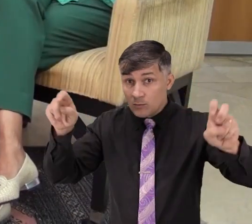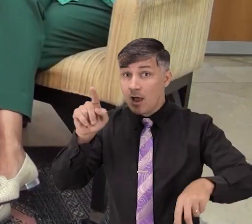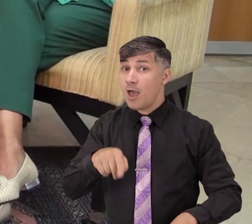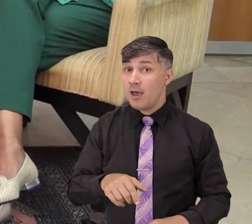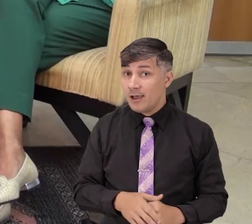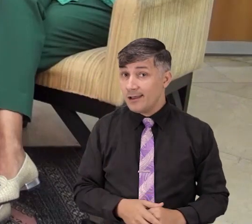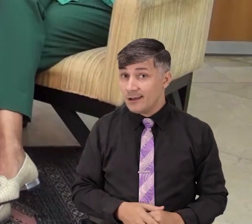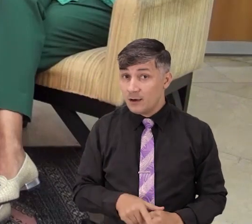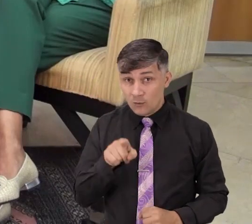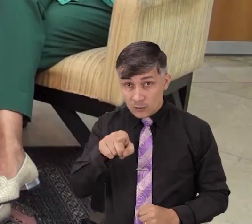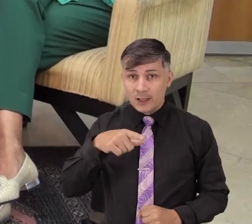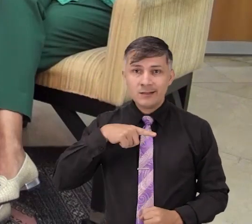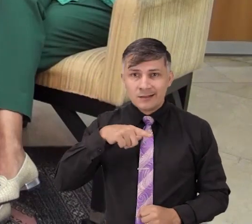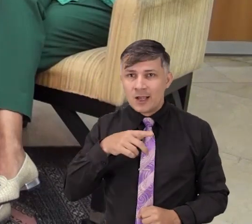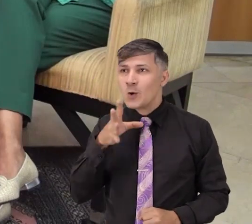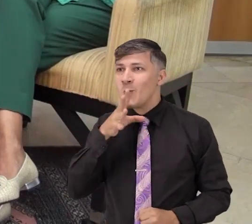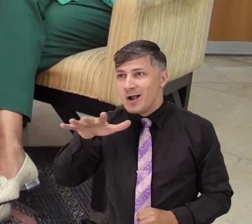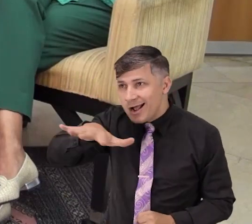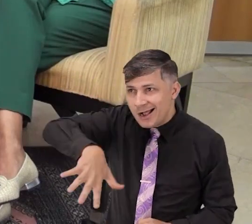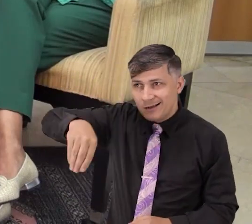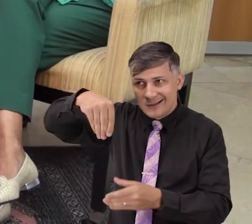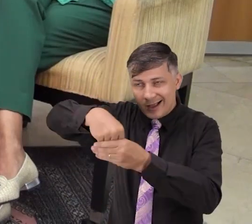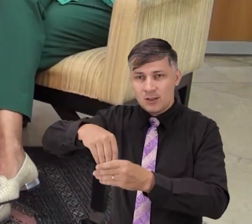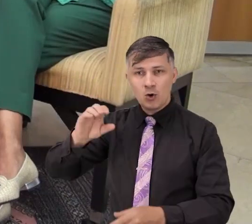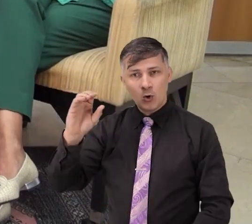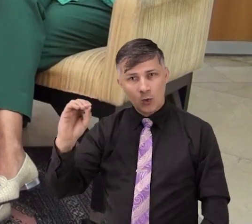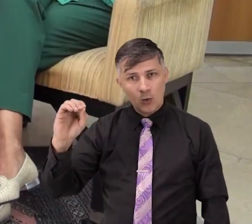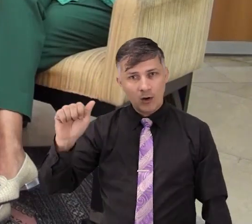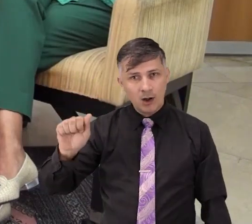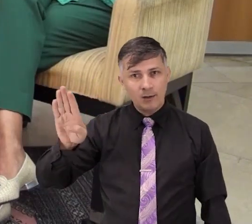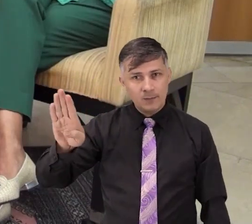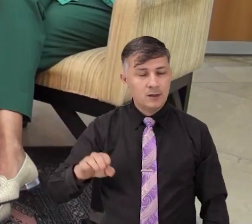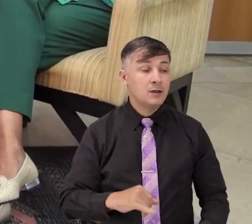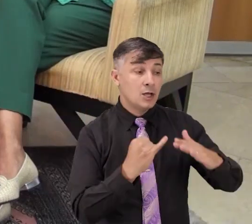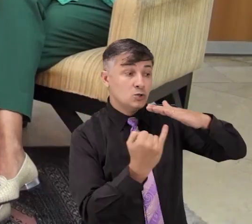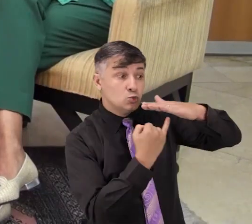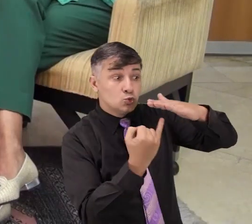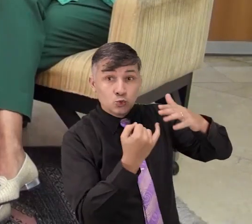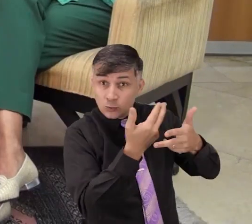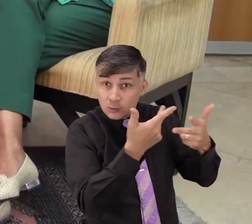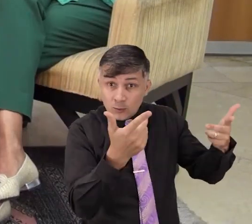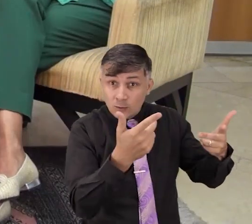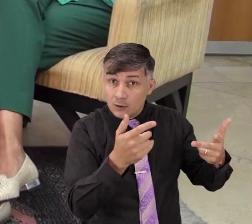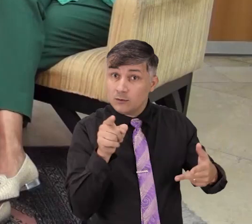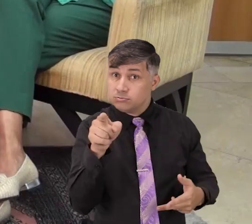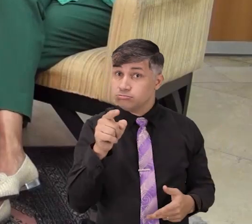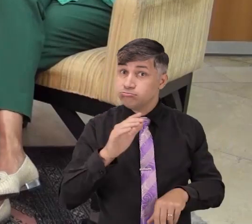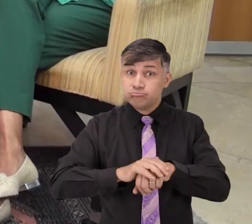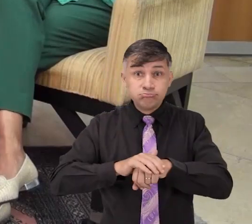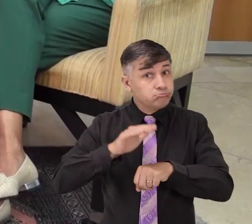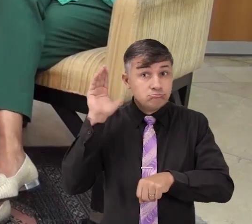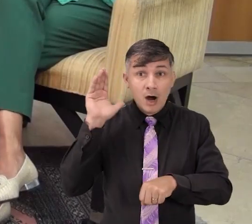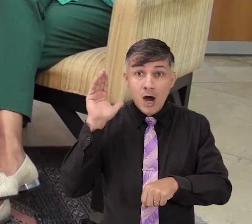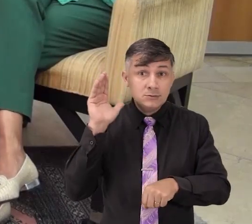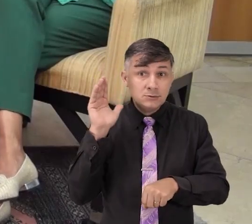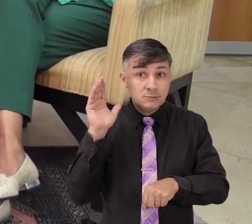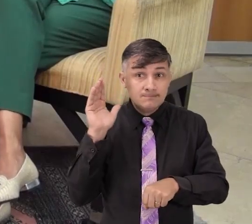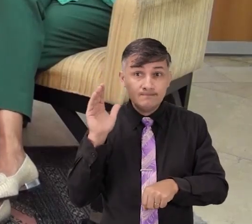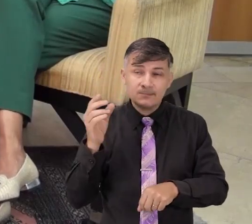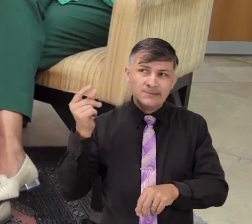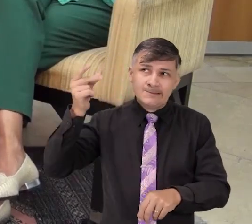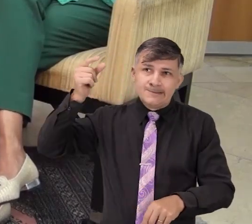num instituto riquíssimo, é um dos institutos, é o mais antigo da América Latina, o IAB, 179